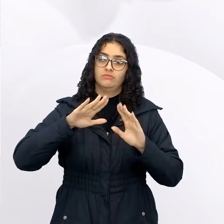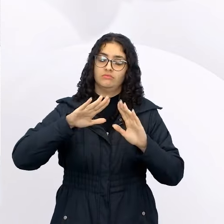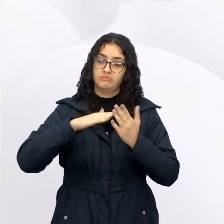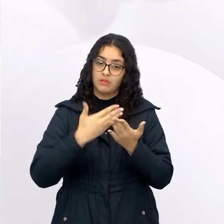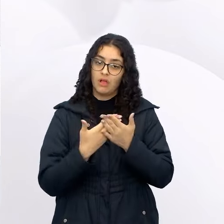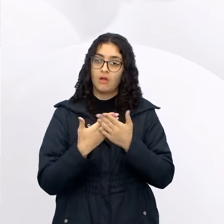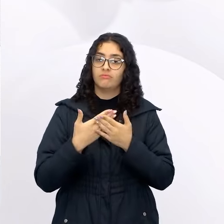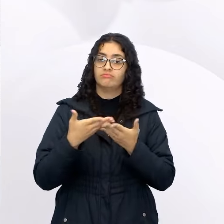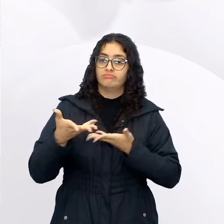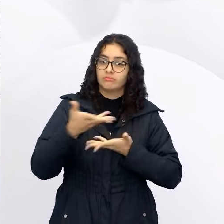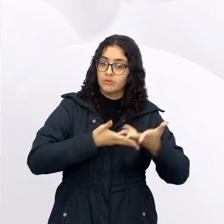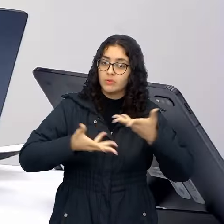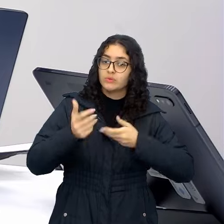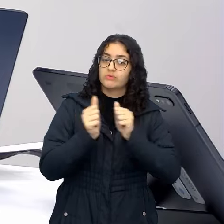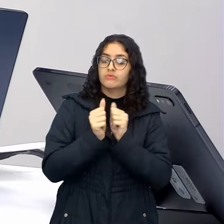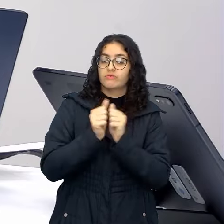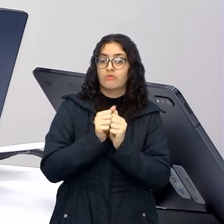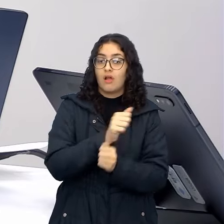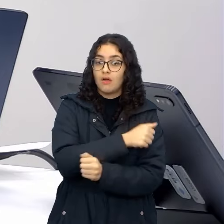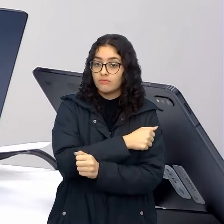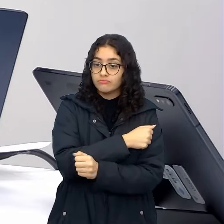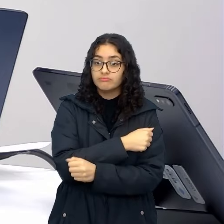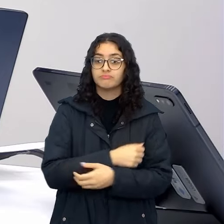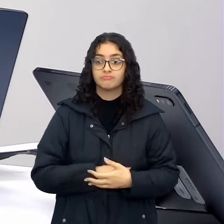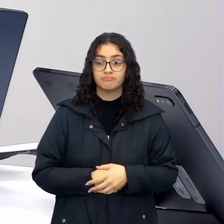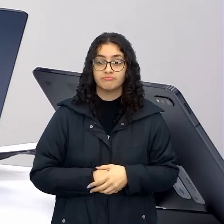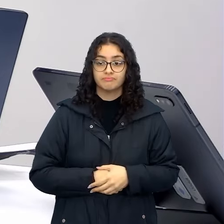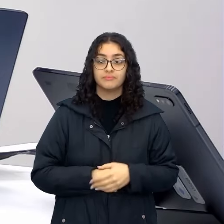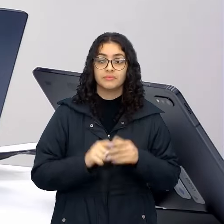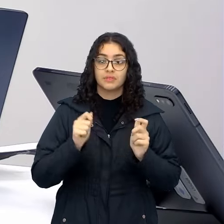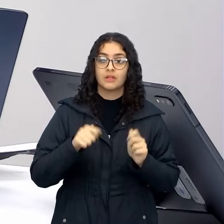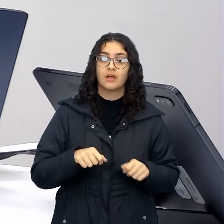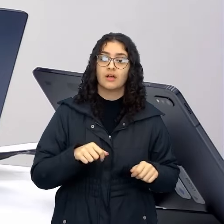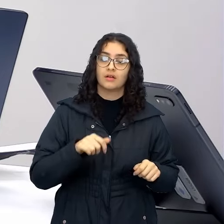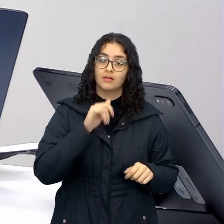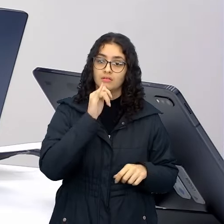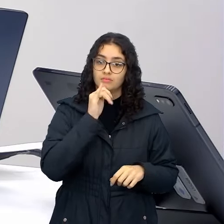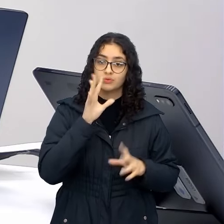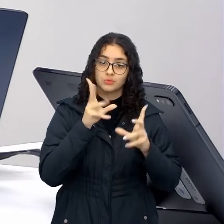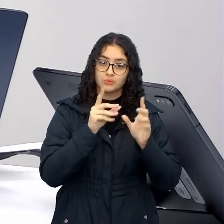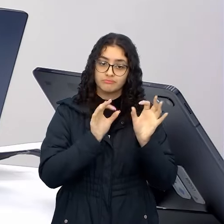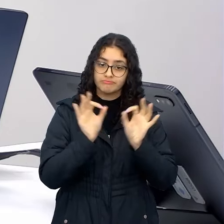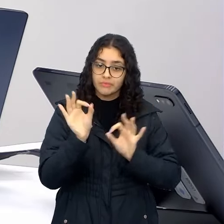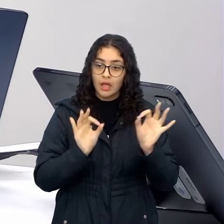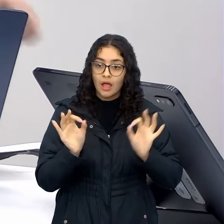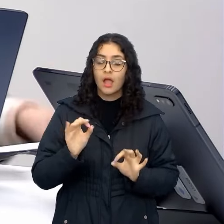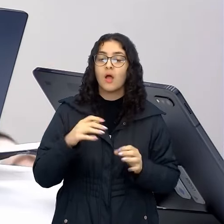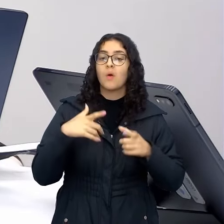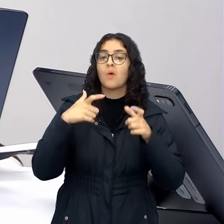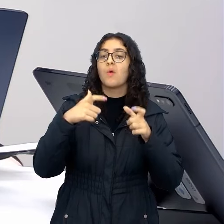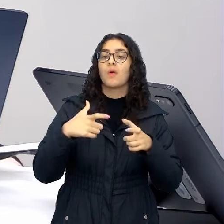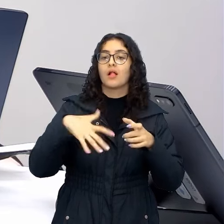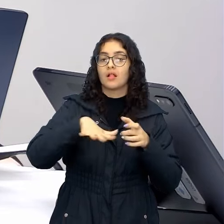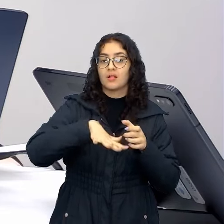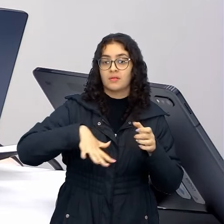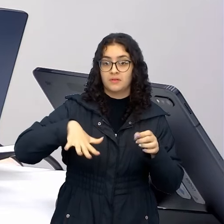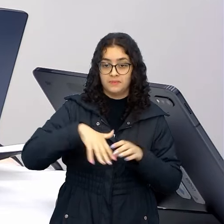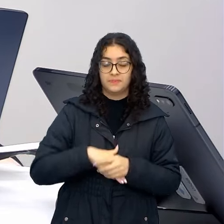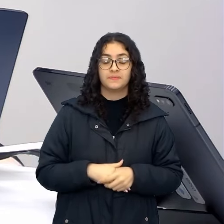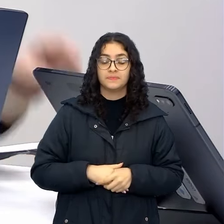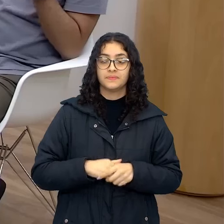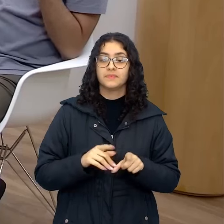com os estudantes e aí pode fazer esse mapeamento todo e procurando onde estão essas áreas. Inclusive ele